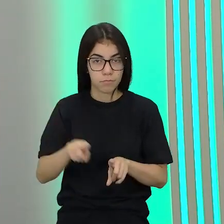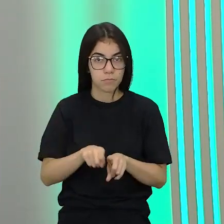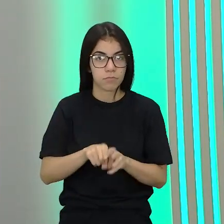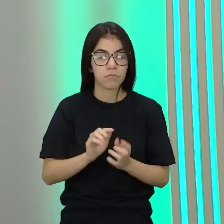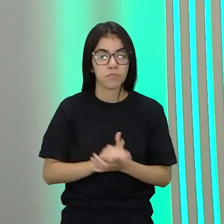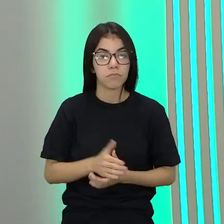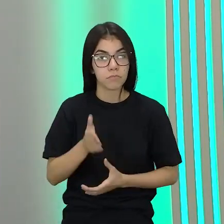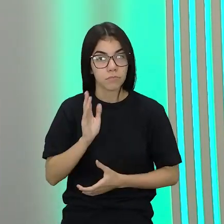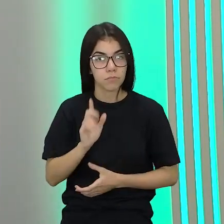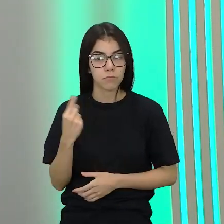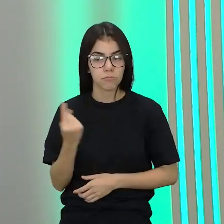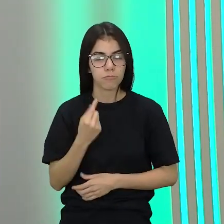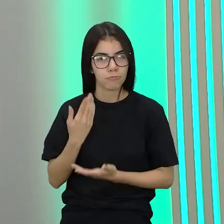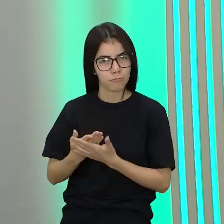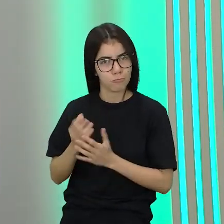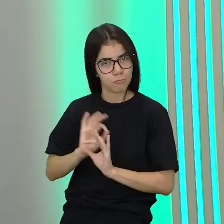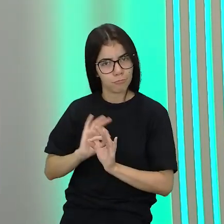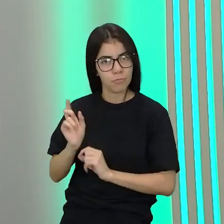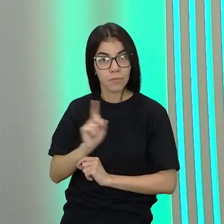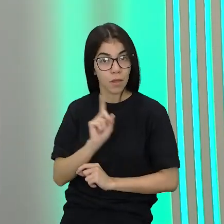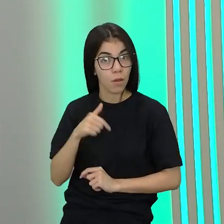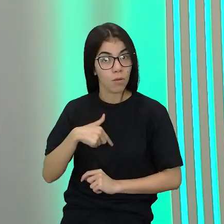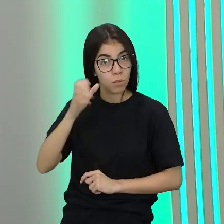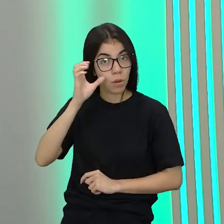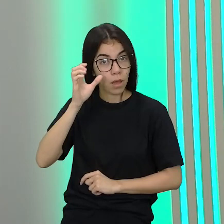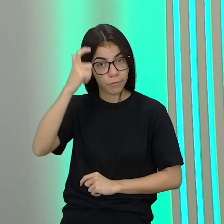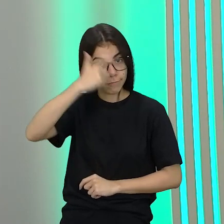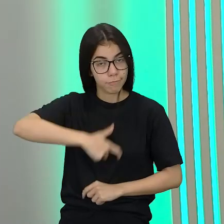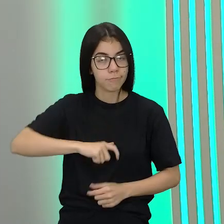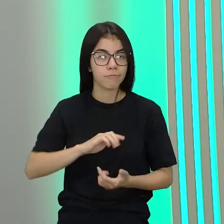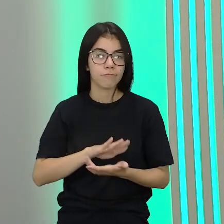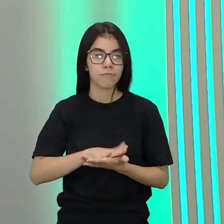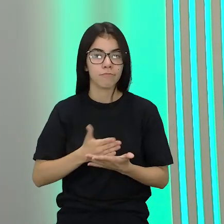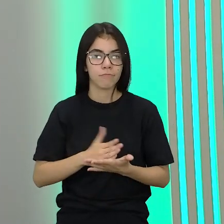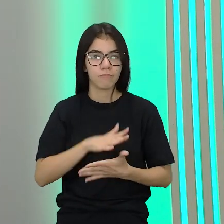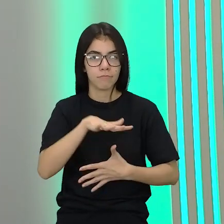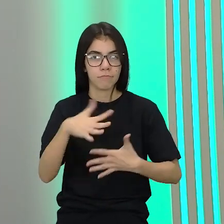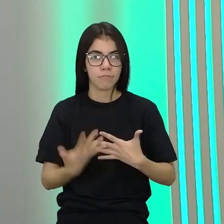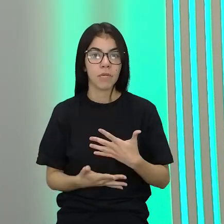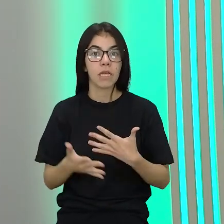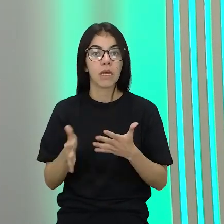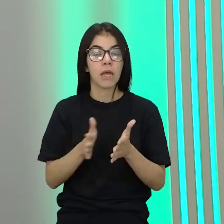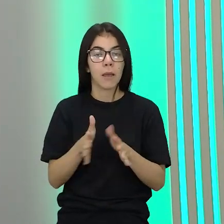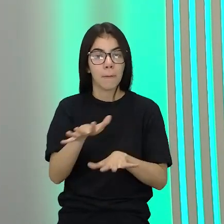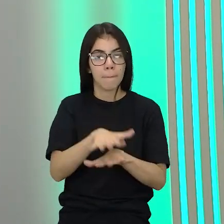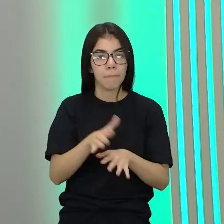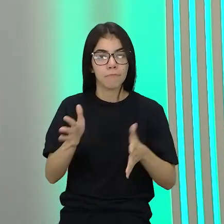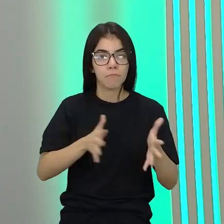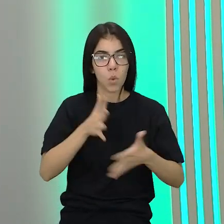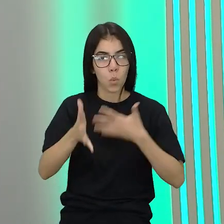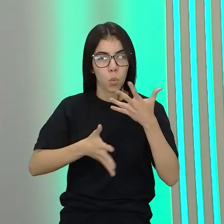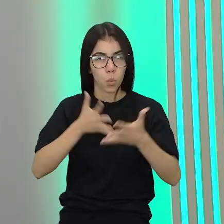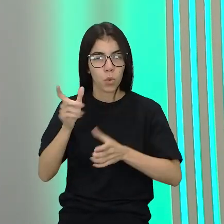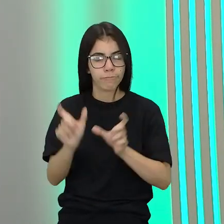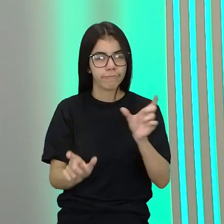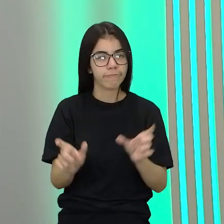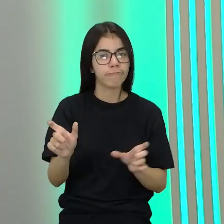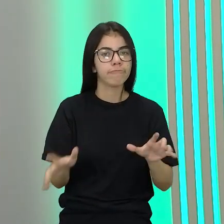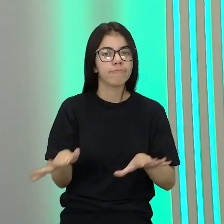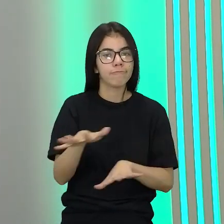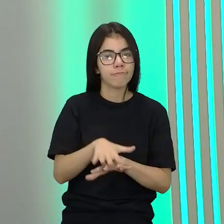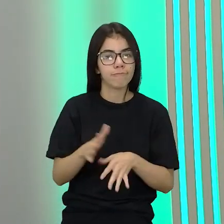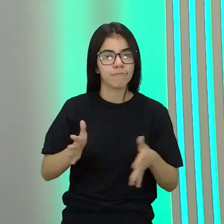fazer essa aula eu não estou sozinho não. Eu estou aqui com a Carol de Libras, que nos ajuda a levar essa aula para muito mais pessoas, tornando essa aula muito